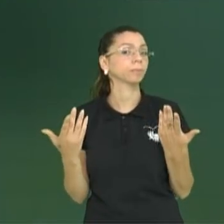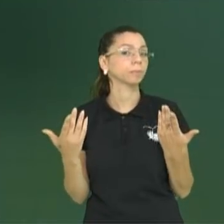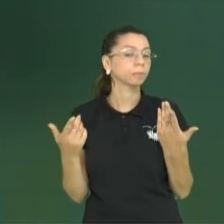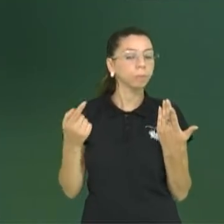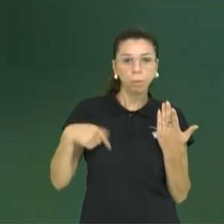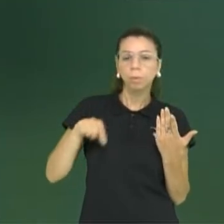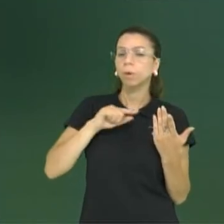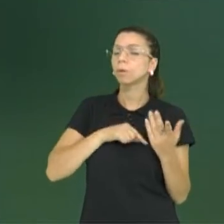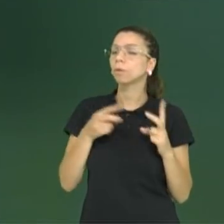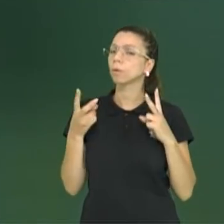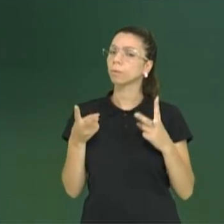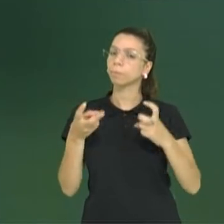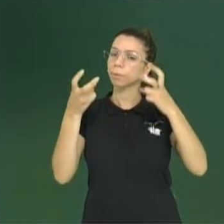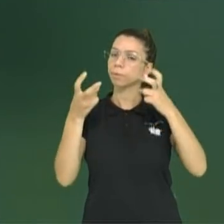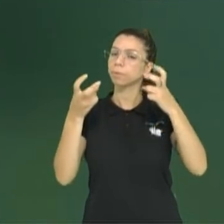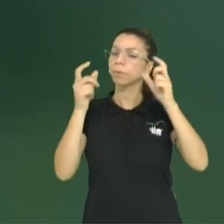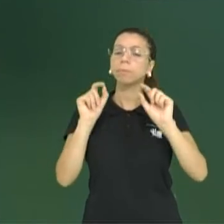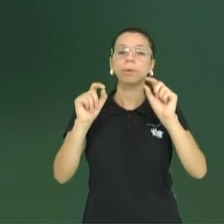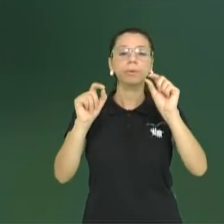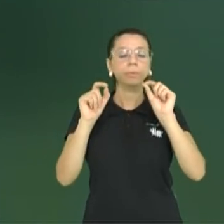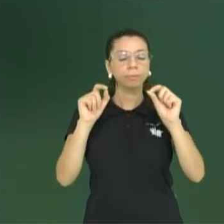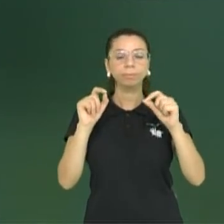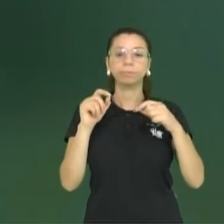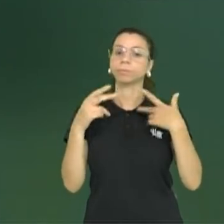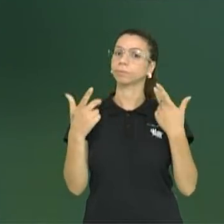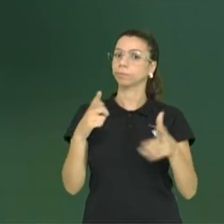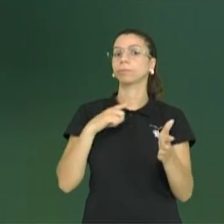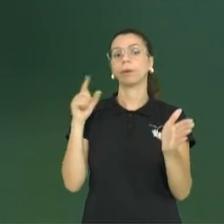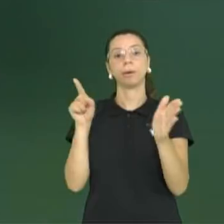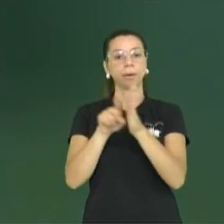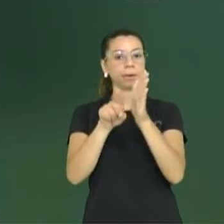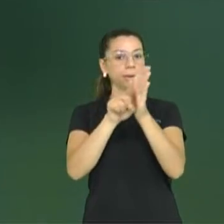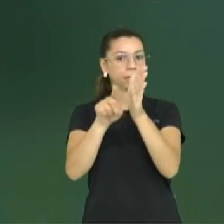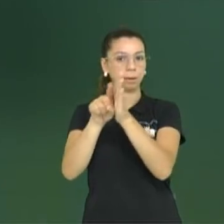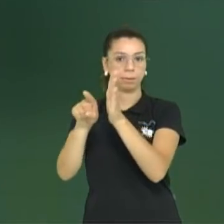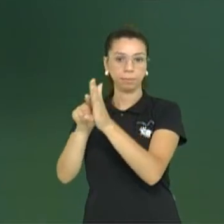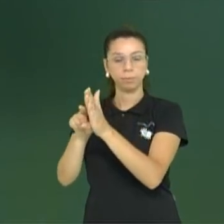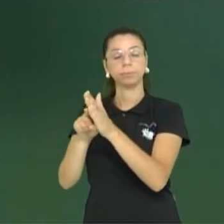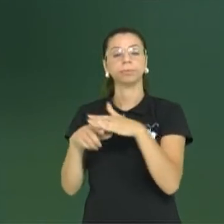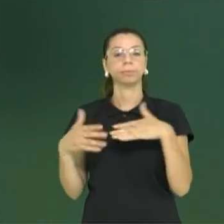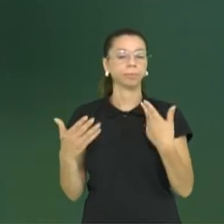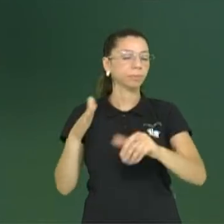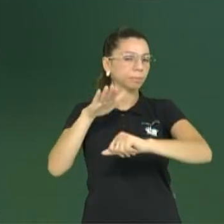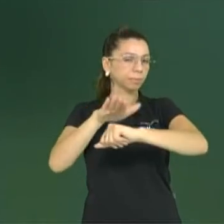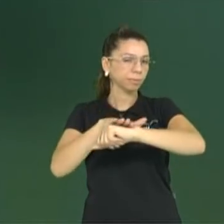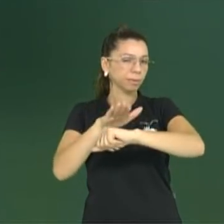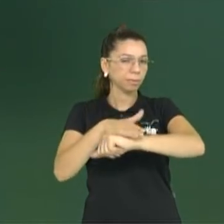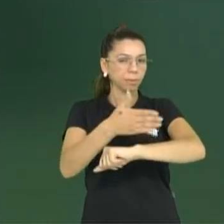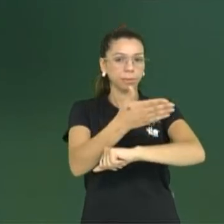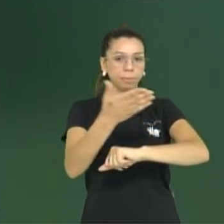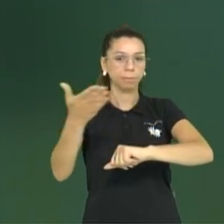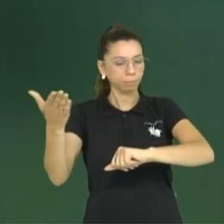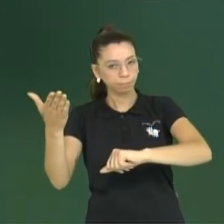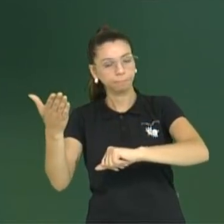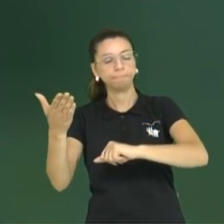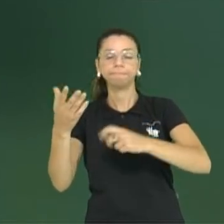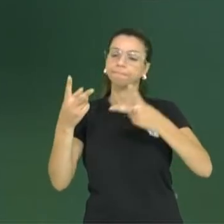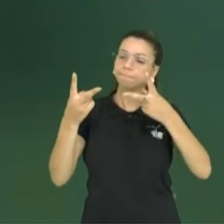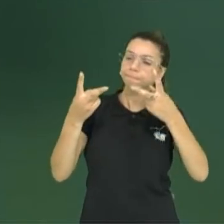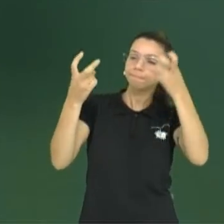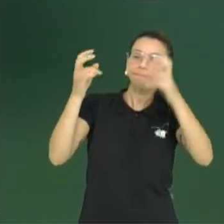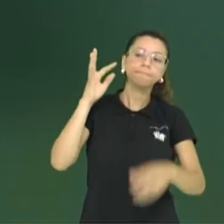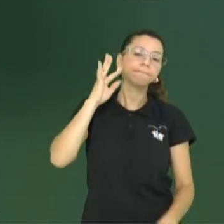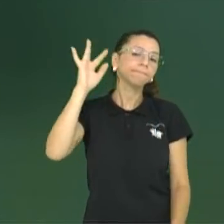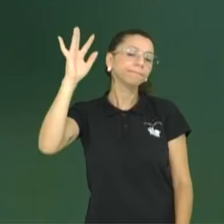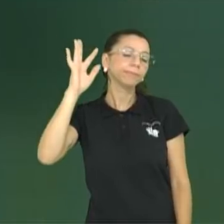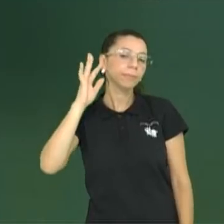nós observamos nele? Você viu que eu fiz muitas perguntas para vocês. Então eu vou dar um tempinho para você observar,